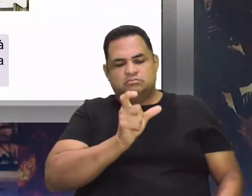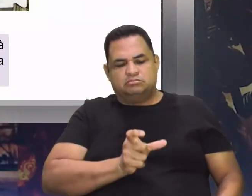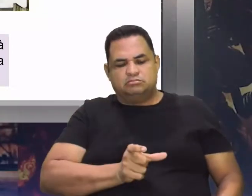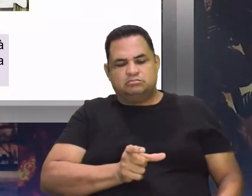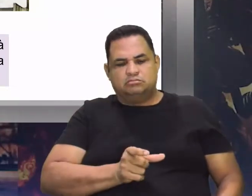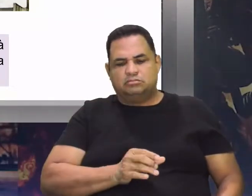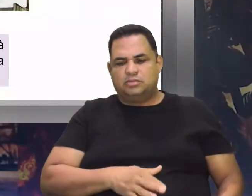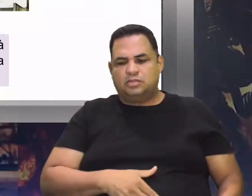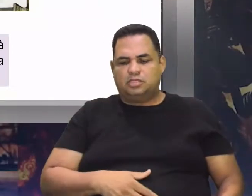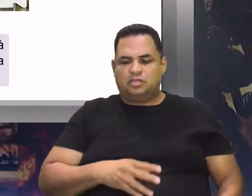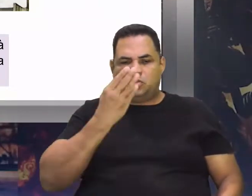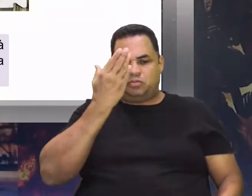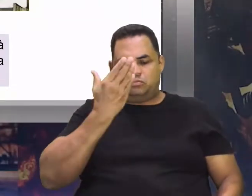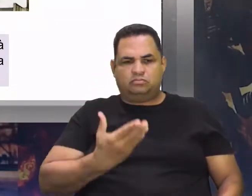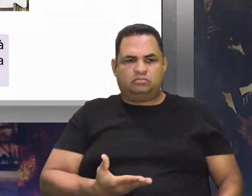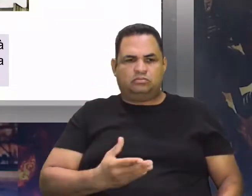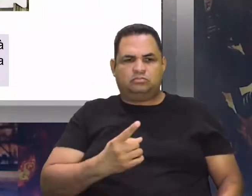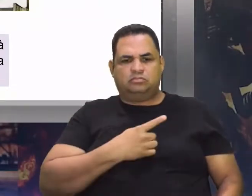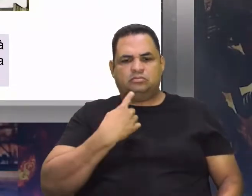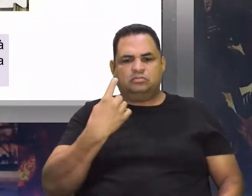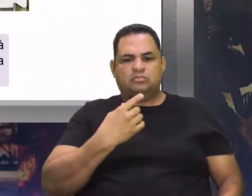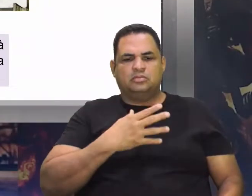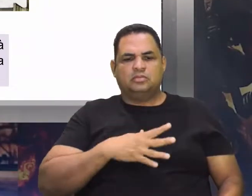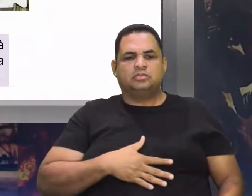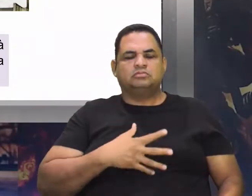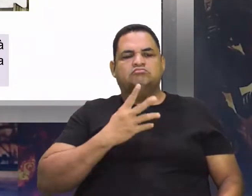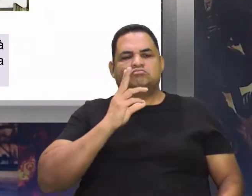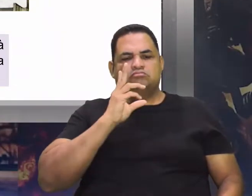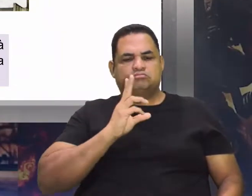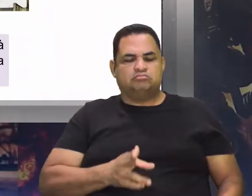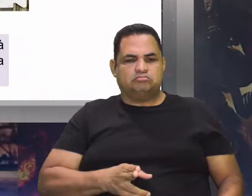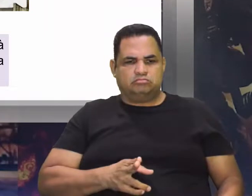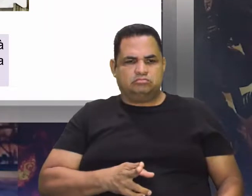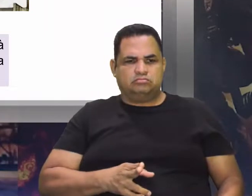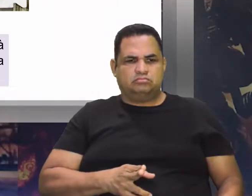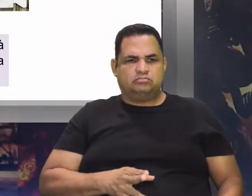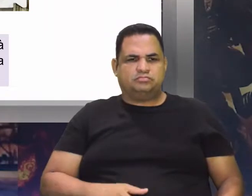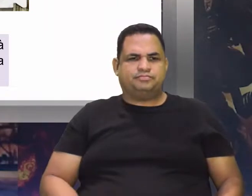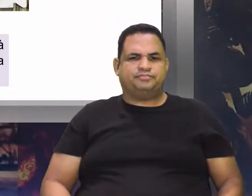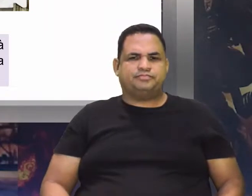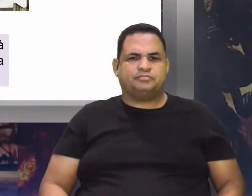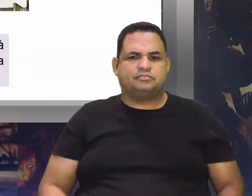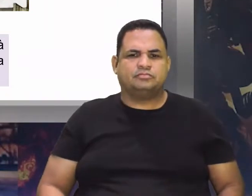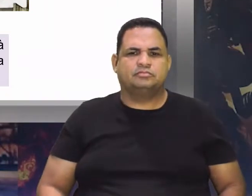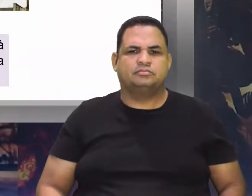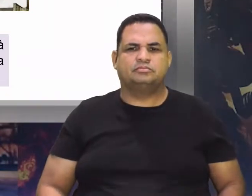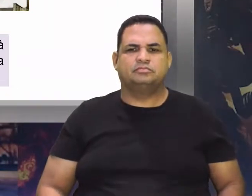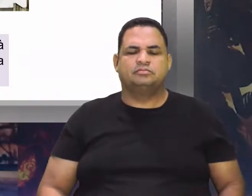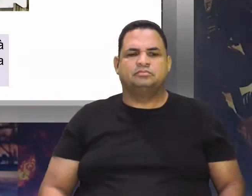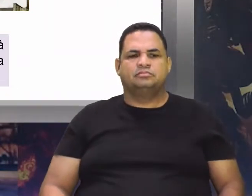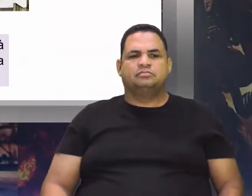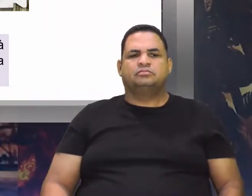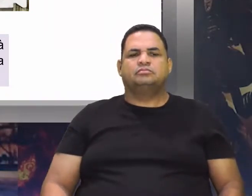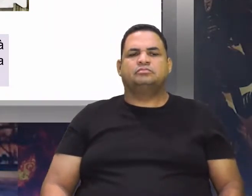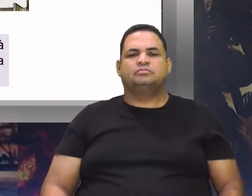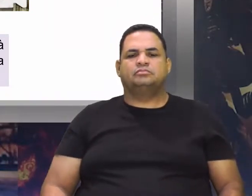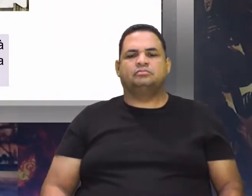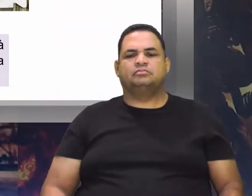segundo a nossa semelhança. Deus criou o homem à sua imagem e